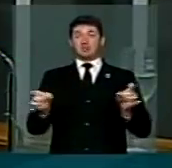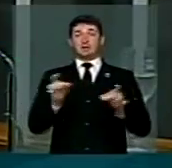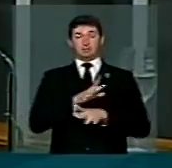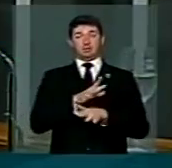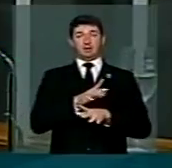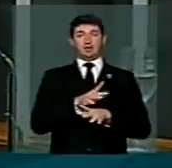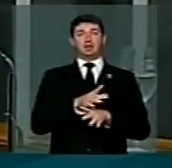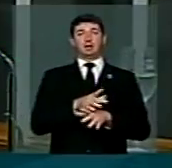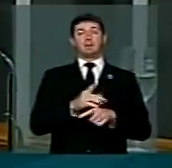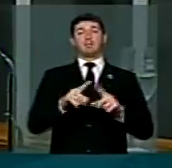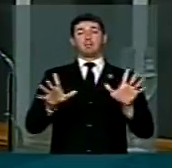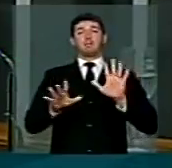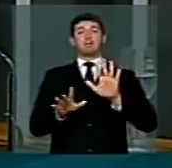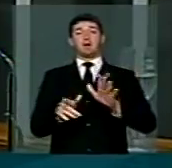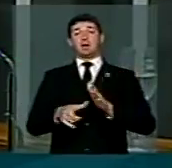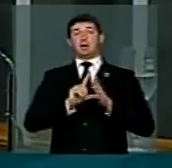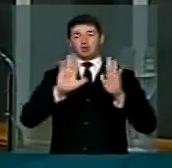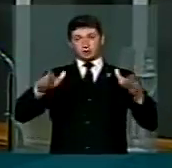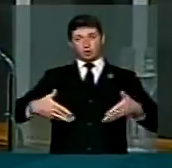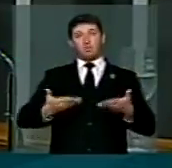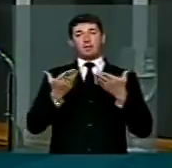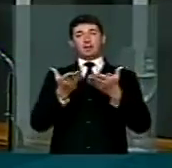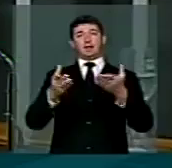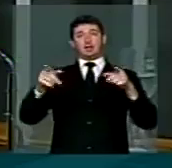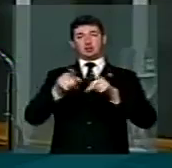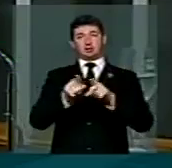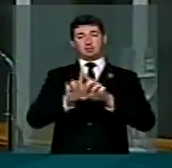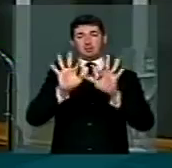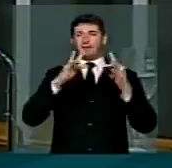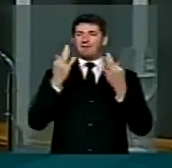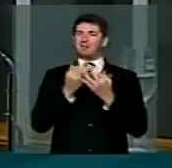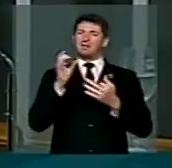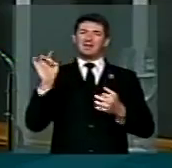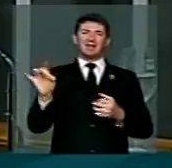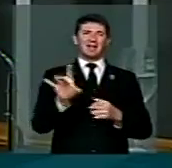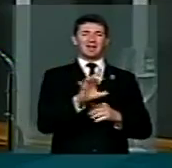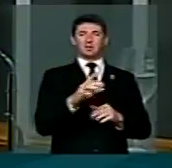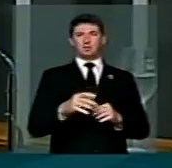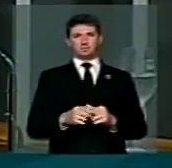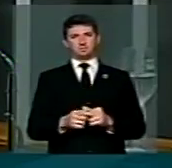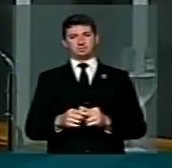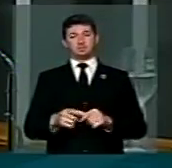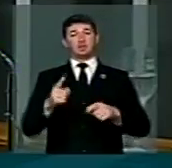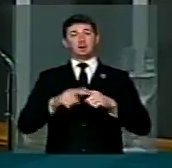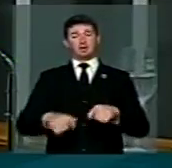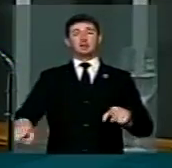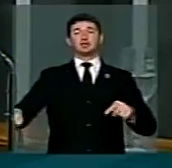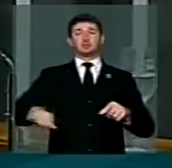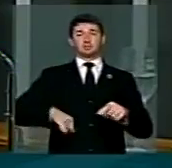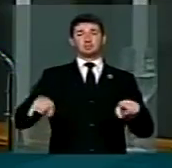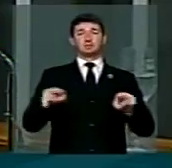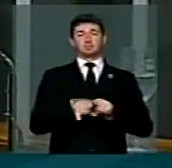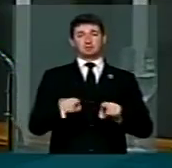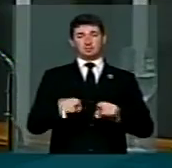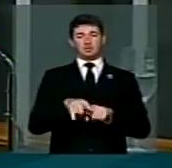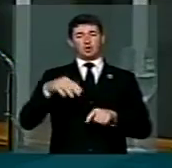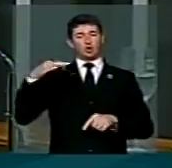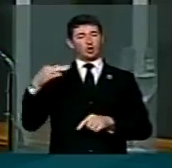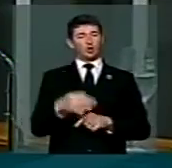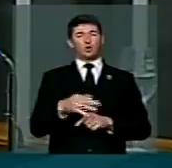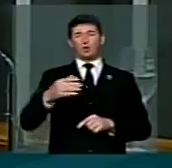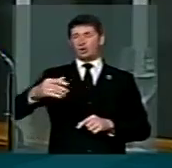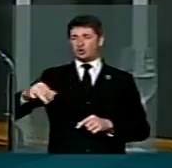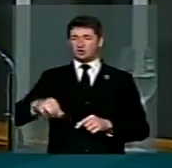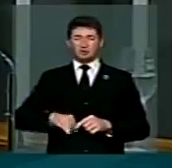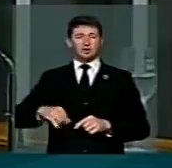antes estender as homenagens aos seus familiares, também atingidos pela dor e o